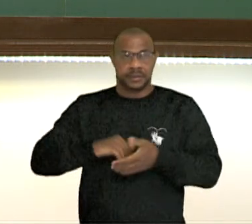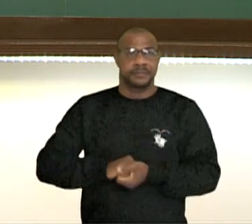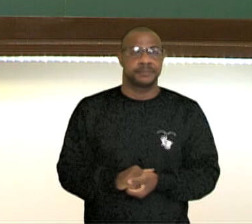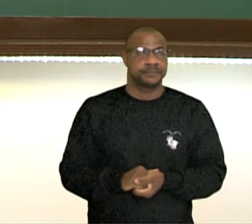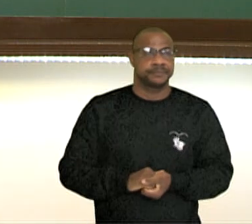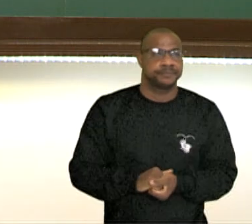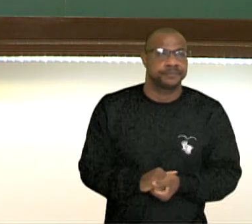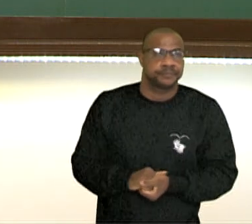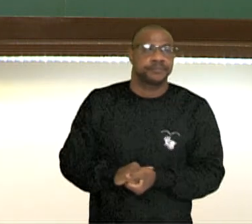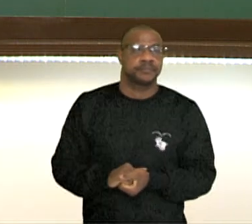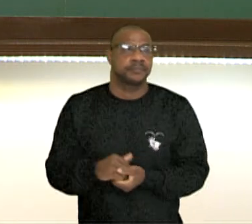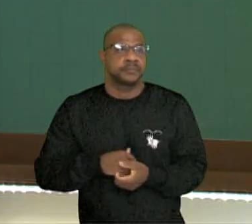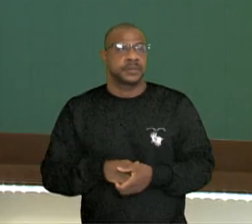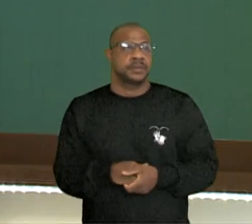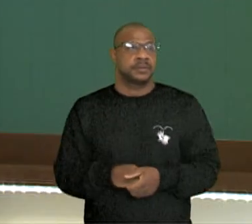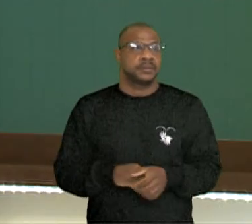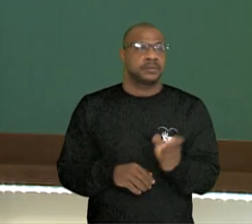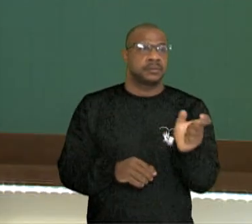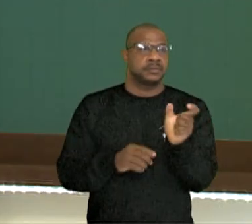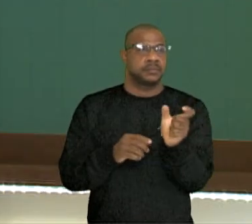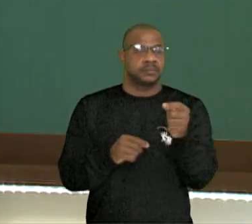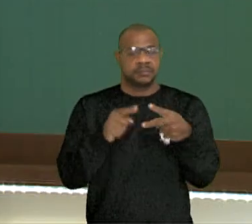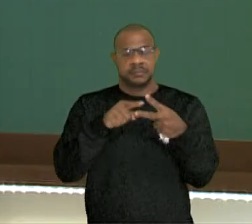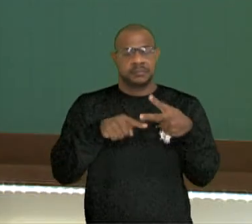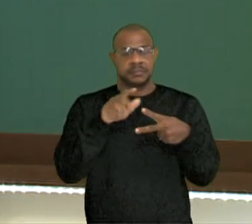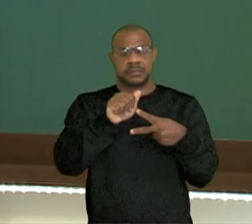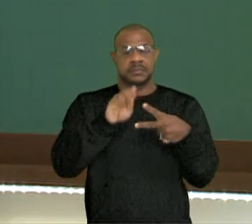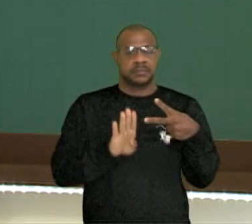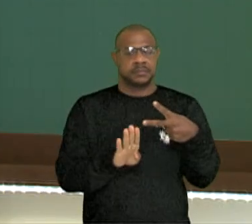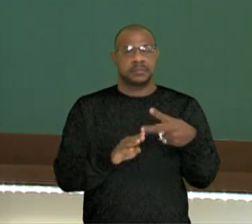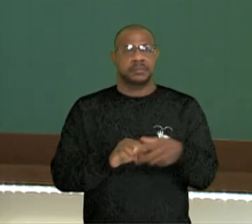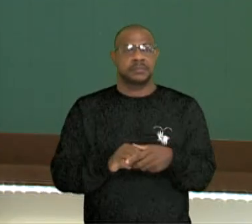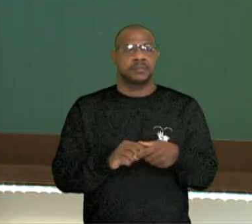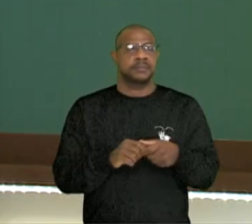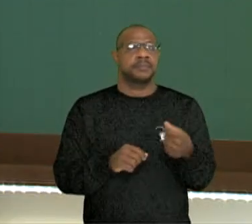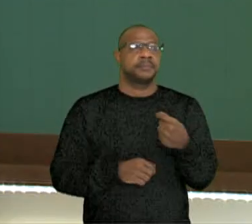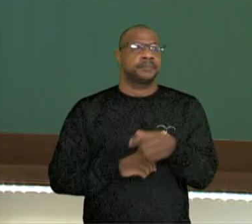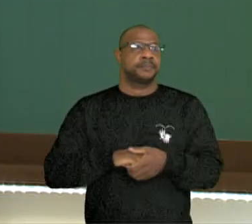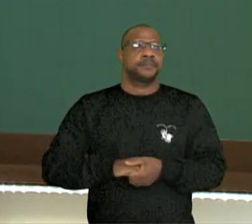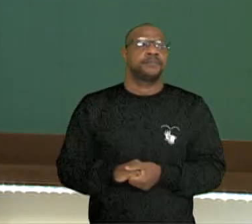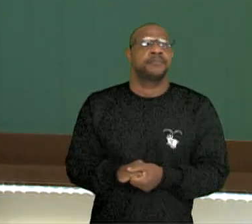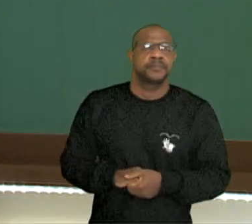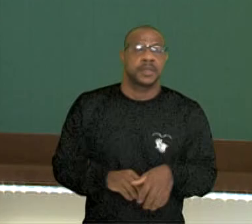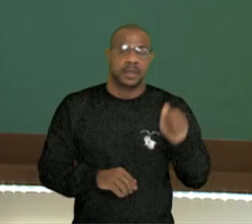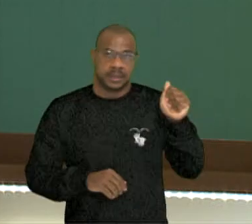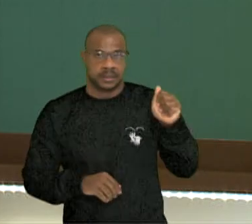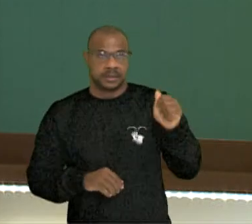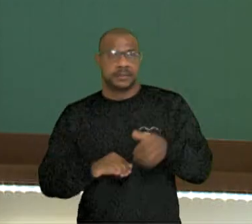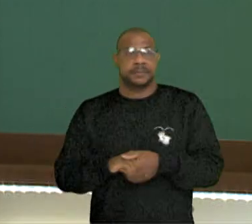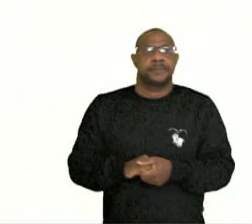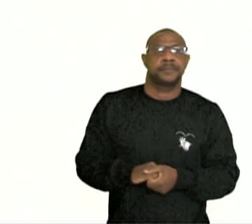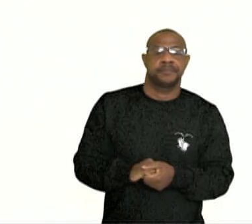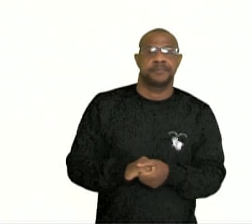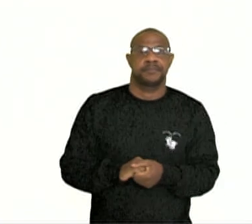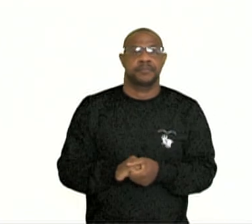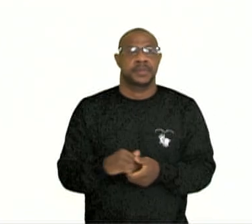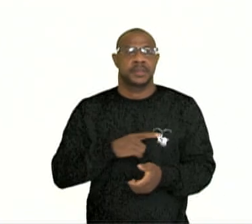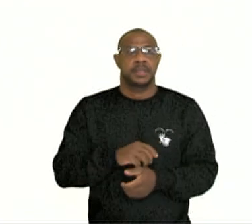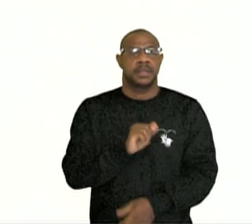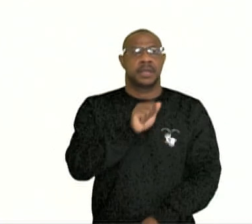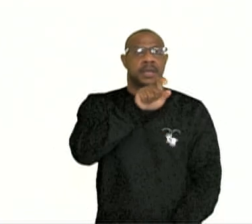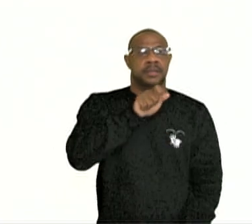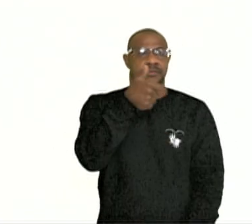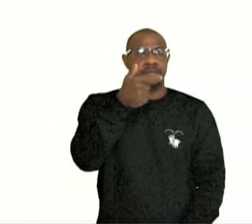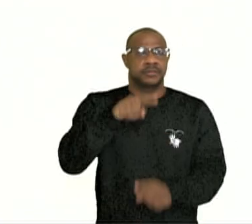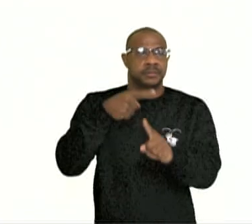bom? Então, ó, eu tenho 2 aqui, letra A e letra B. Vamos por partes, um de cada vez. Então, na letra A, nós